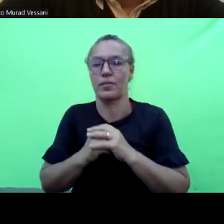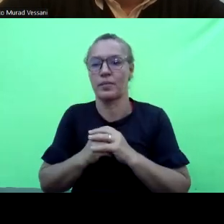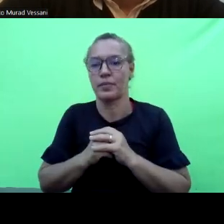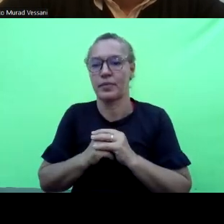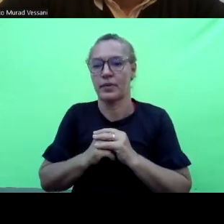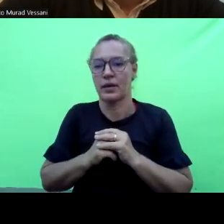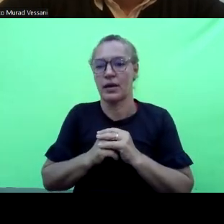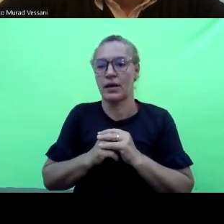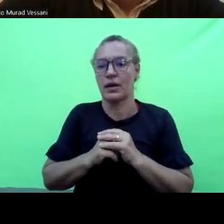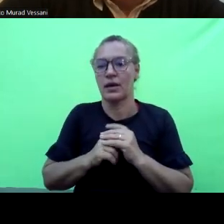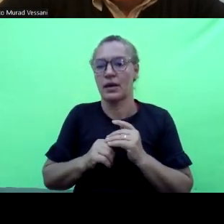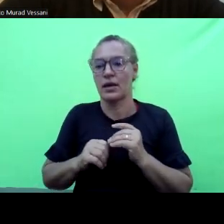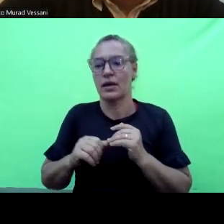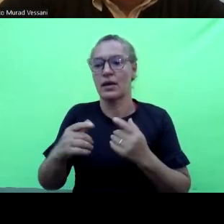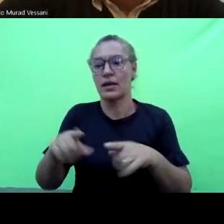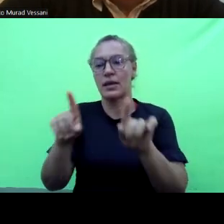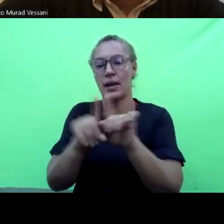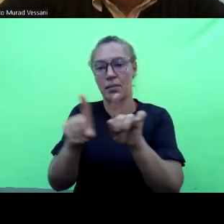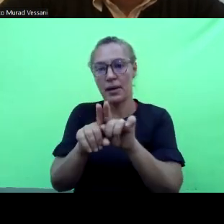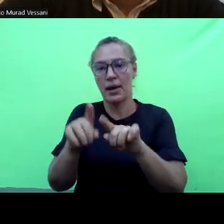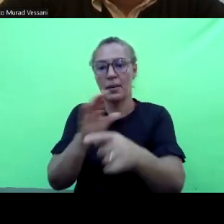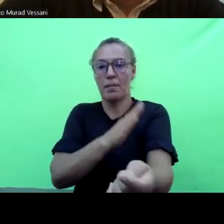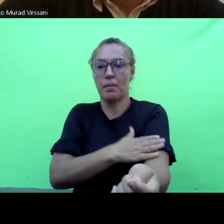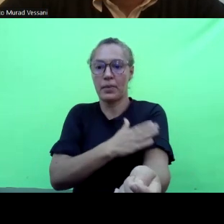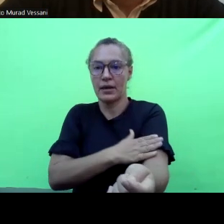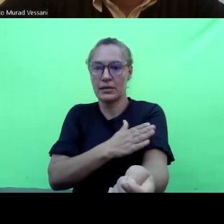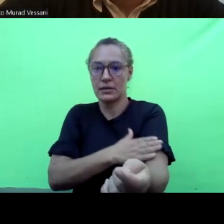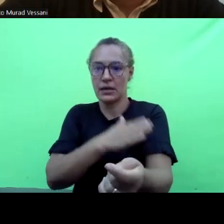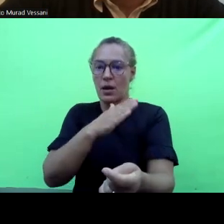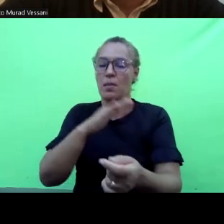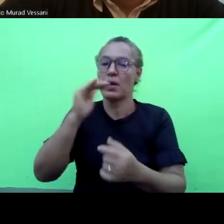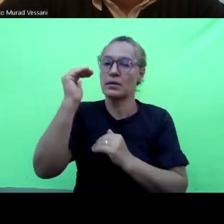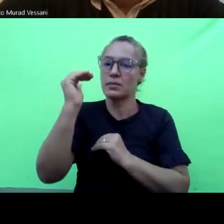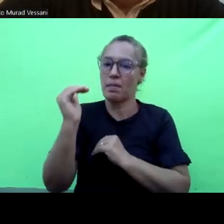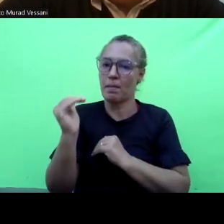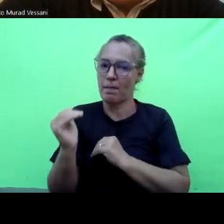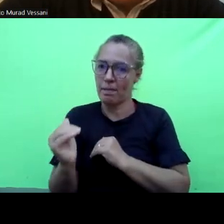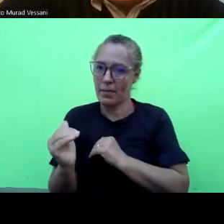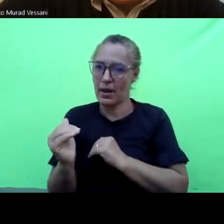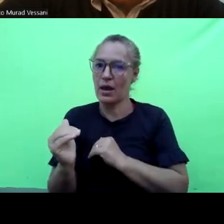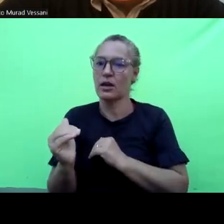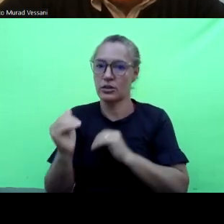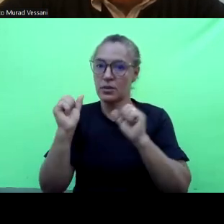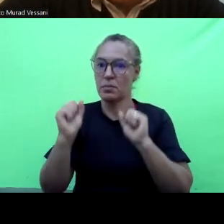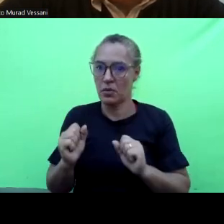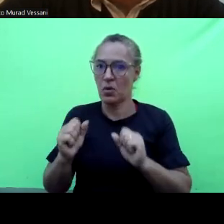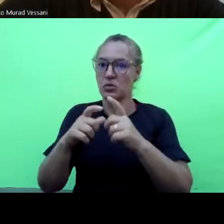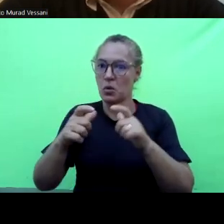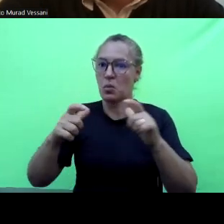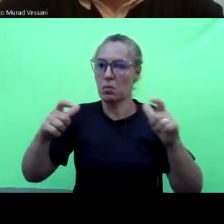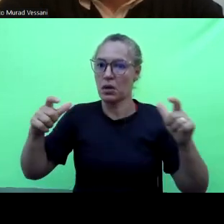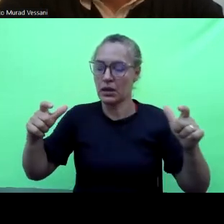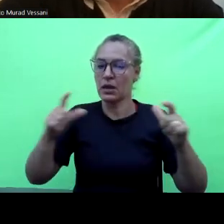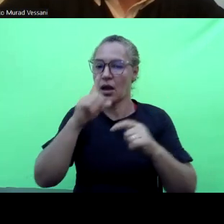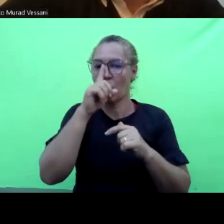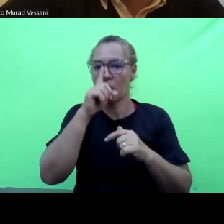arterial sistólica e diastólica mais baixa, então pressões mais baixas aumentam o risco para essa doença, mas